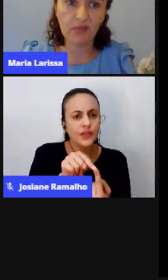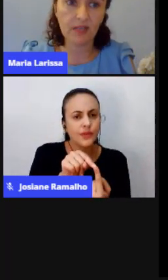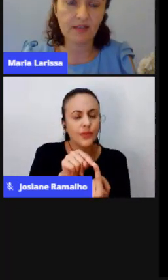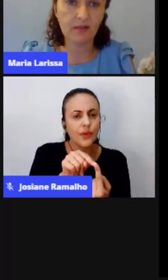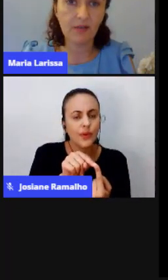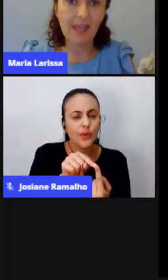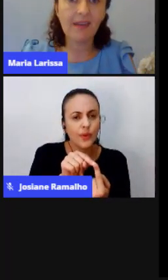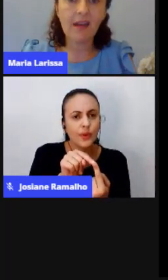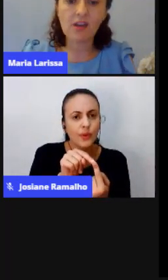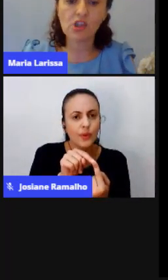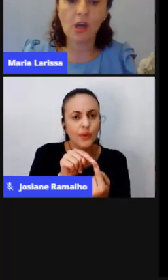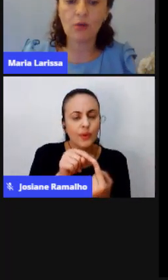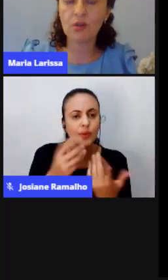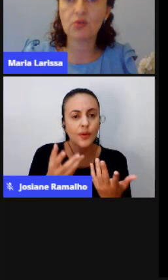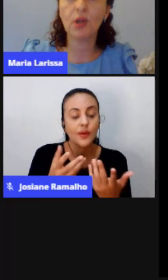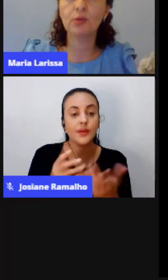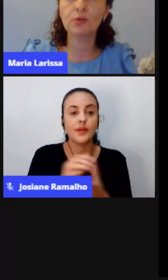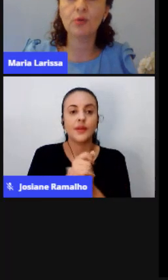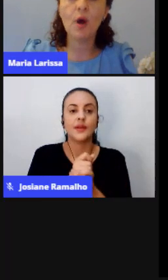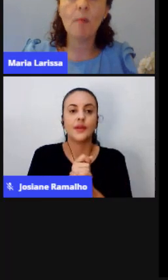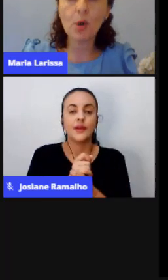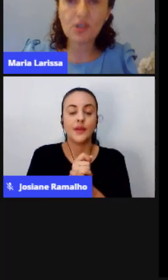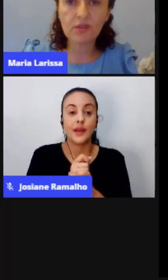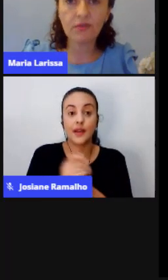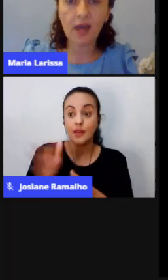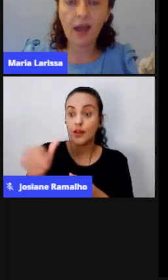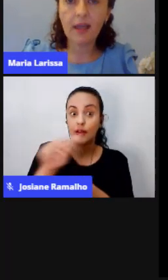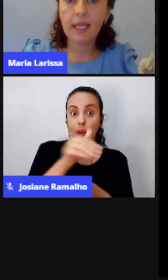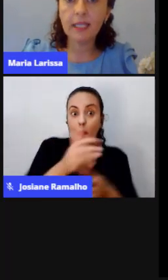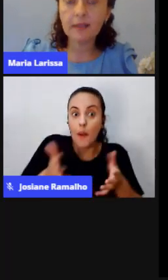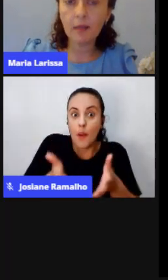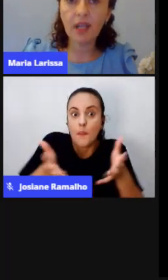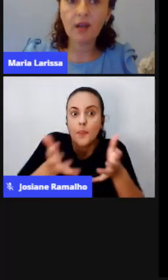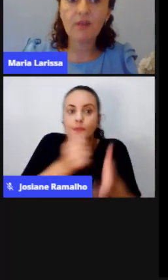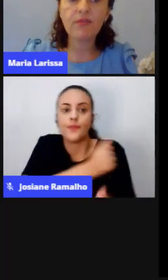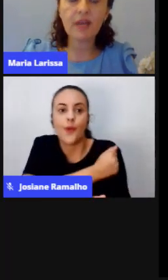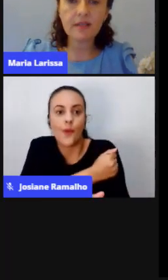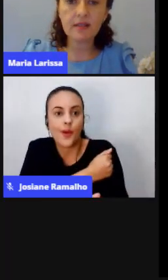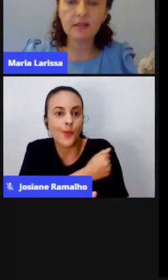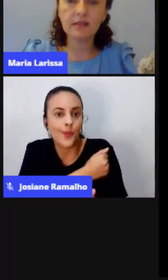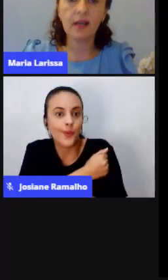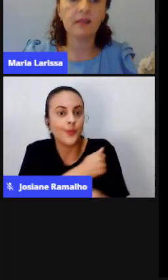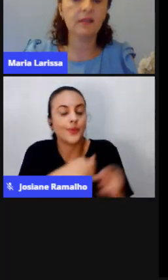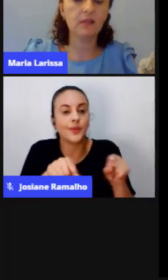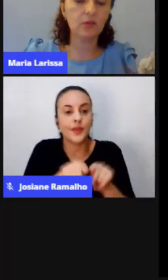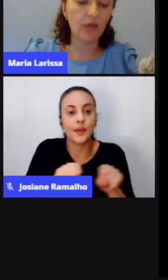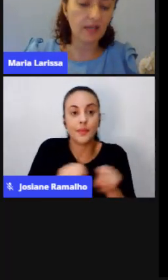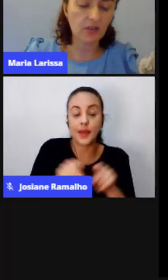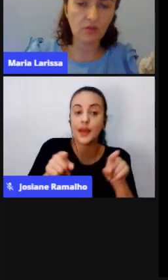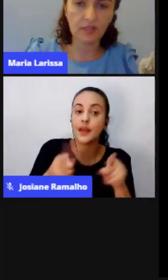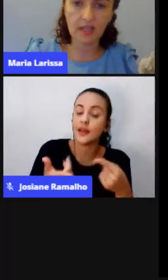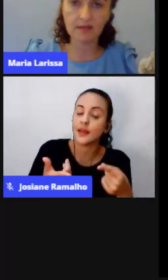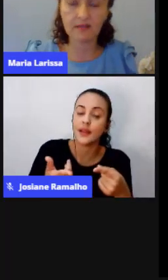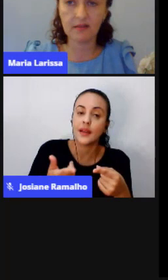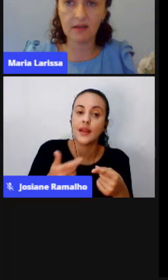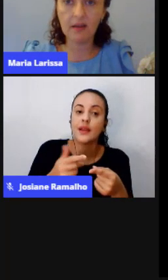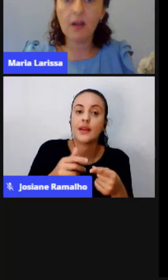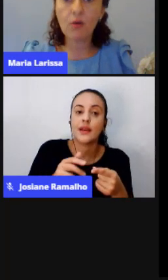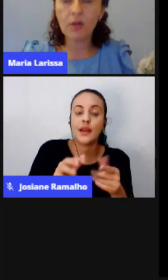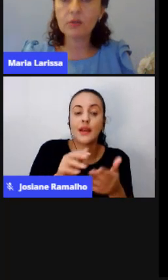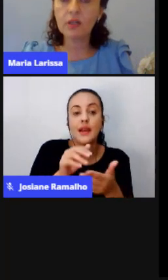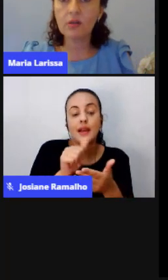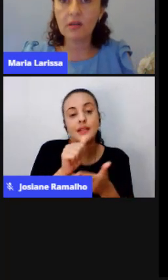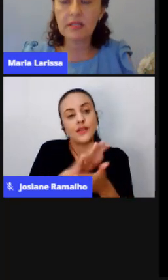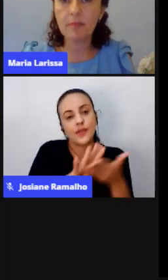da gamificação? Engajar o nosso aluno, motivar e também facilitar tanto as atividades